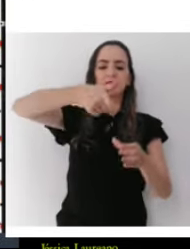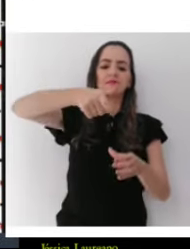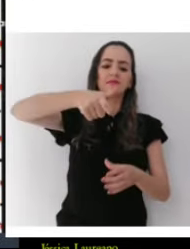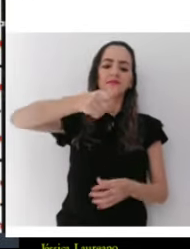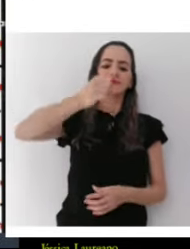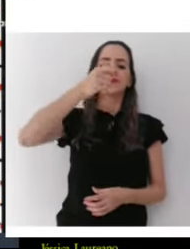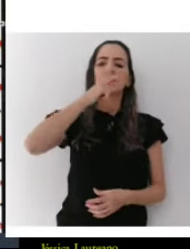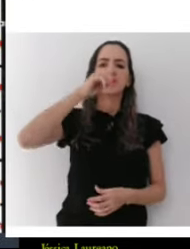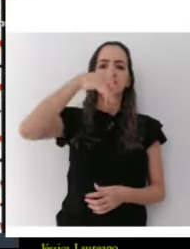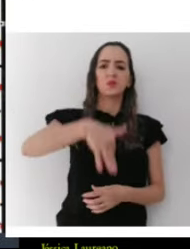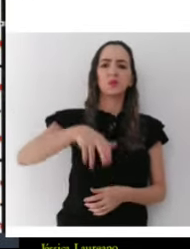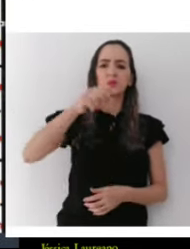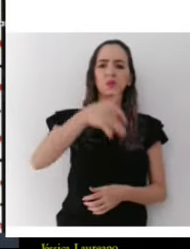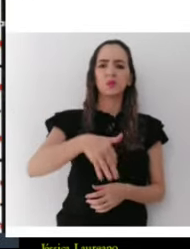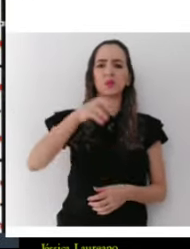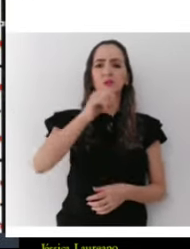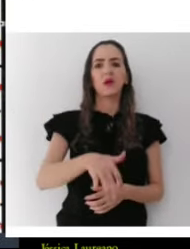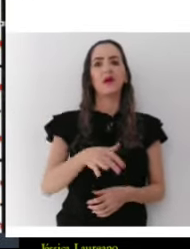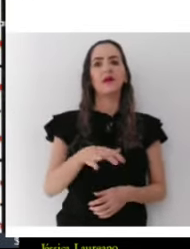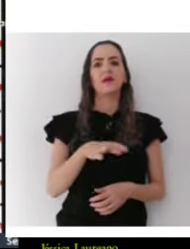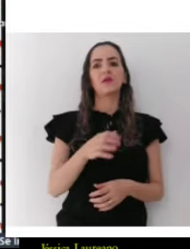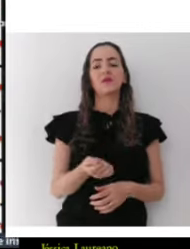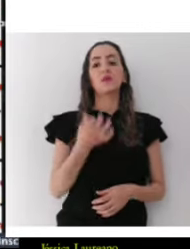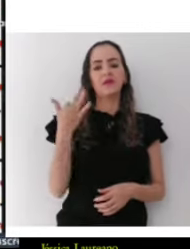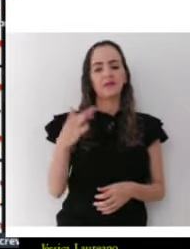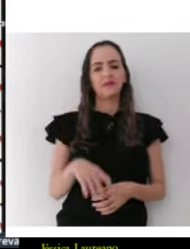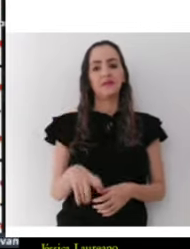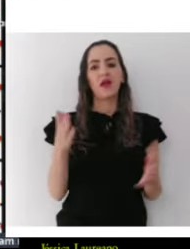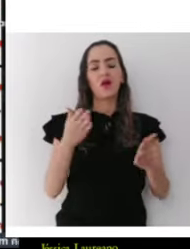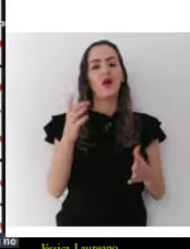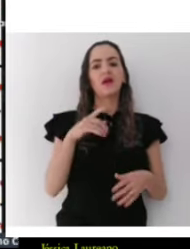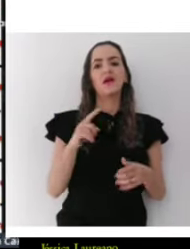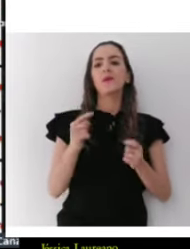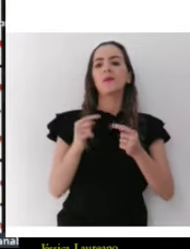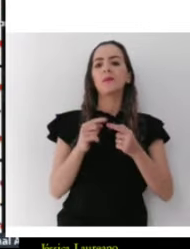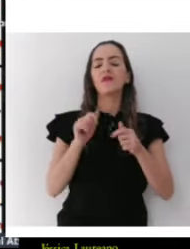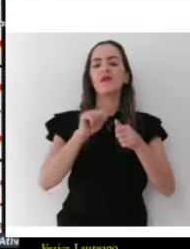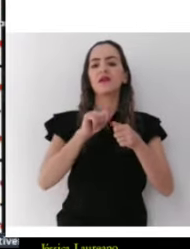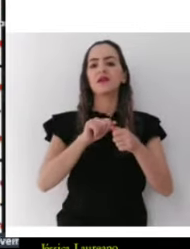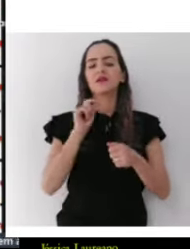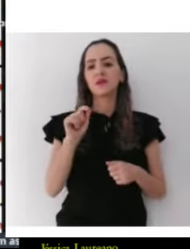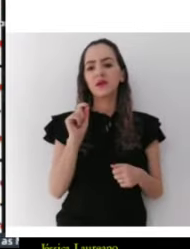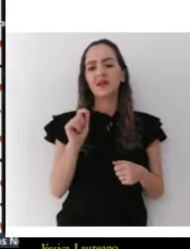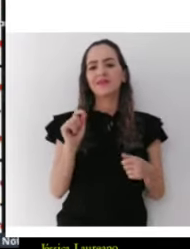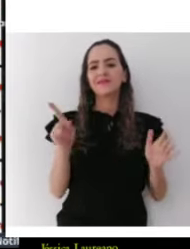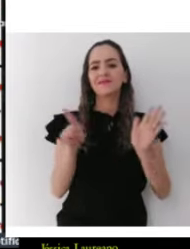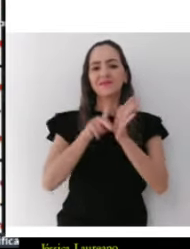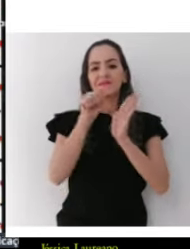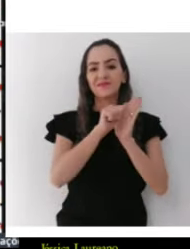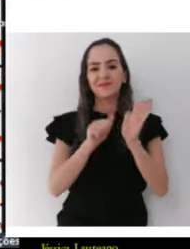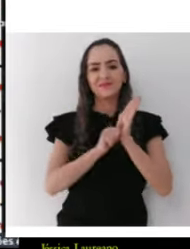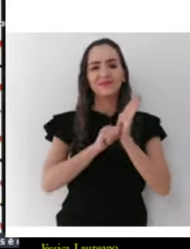usando estimativa, ou também chamado de algoritmo americano. Pronto. Uma